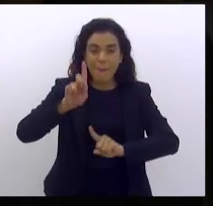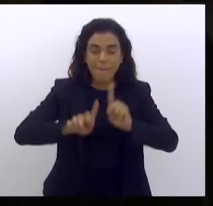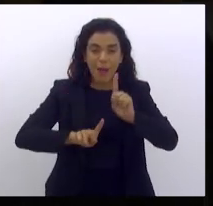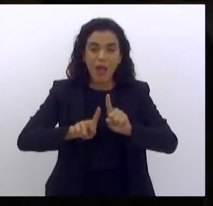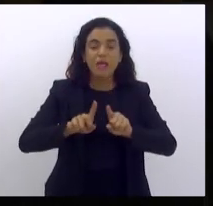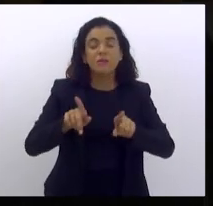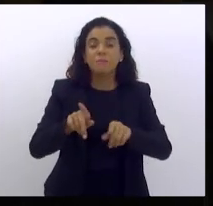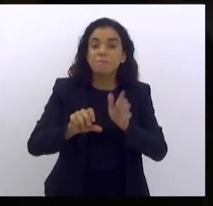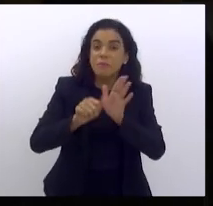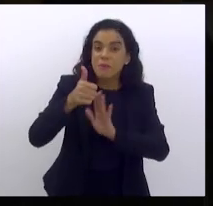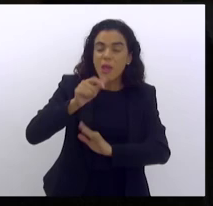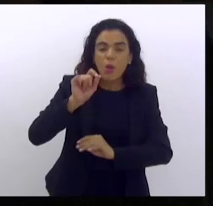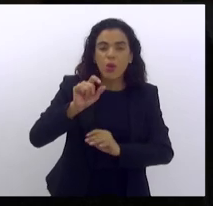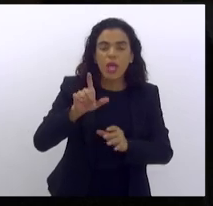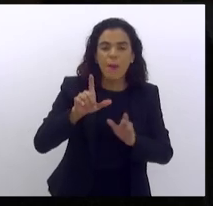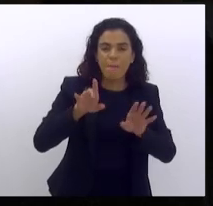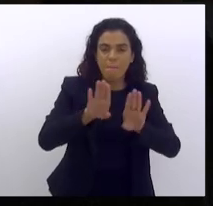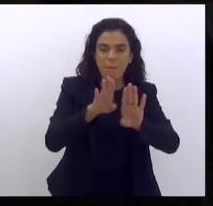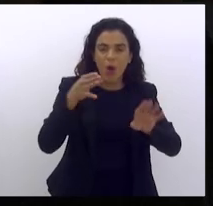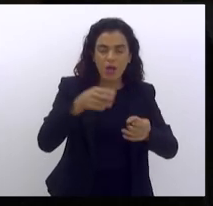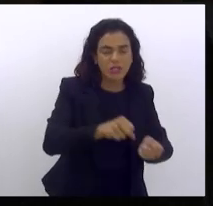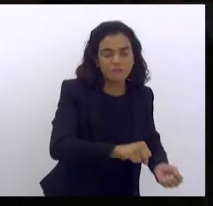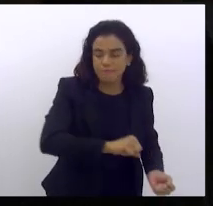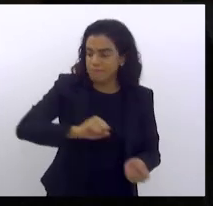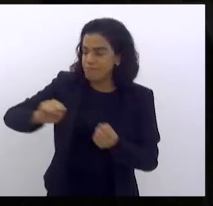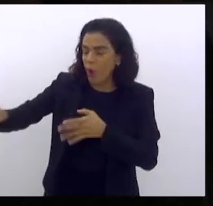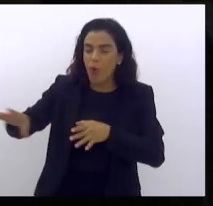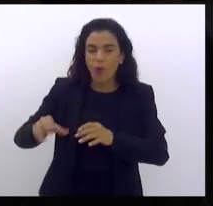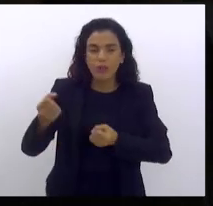depenado. Depenado.